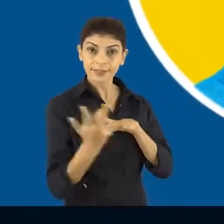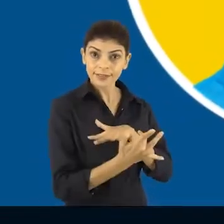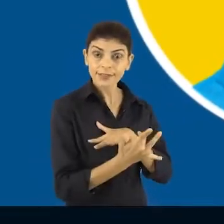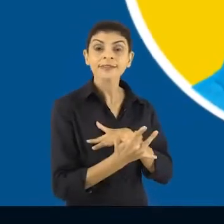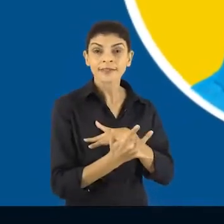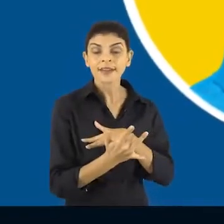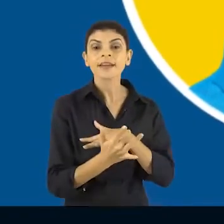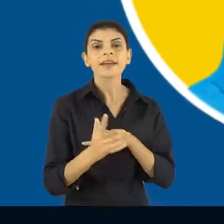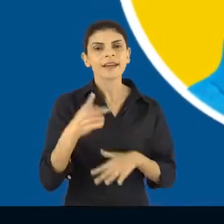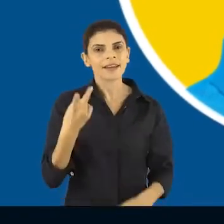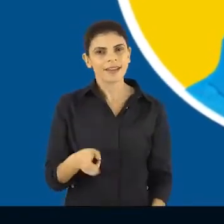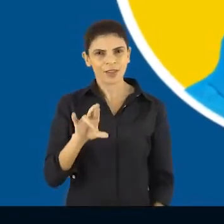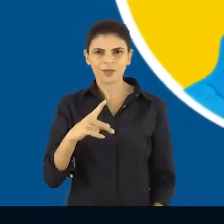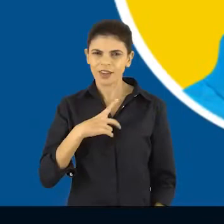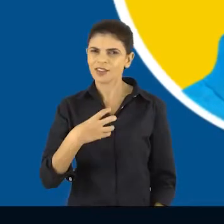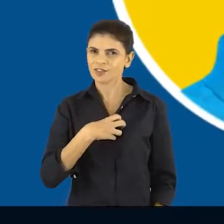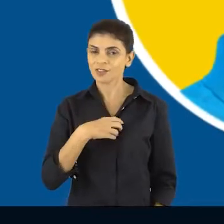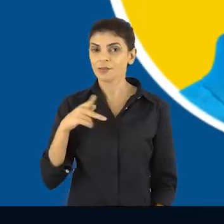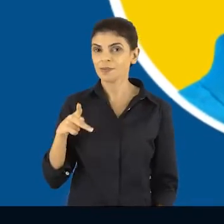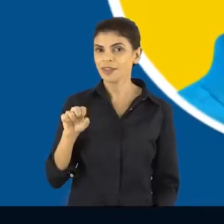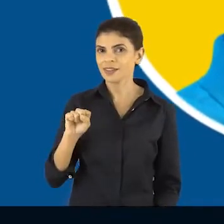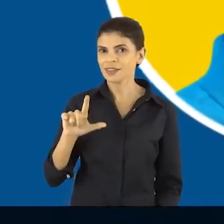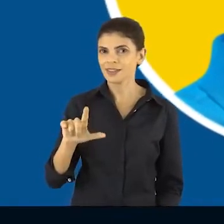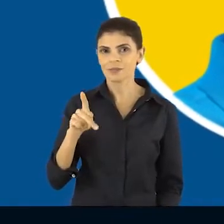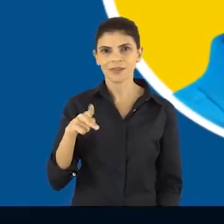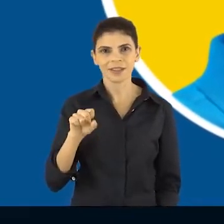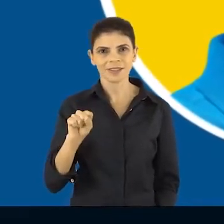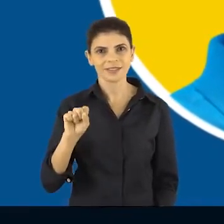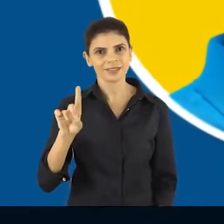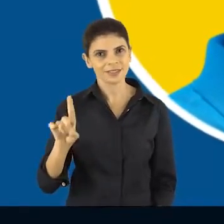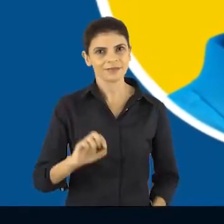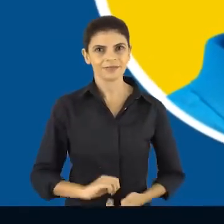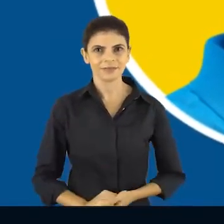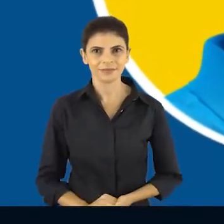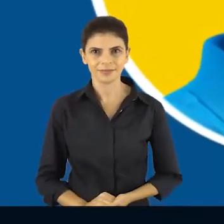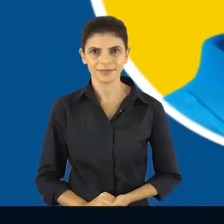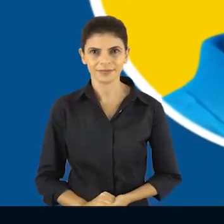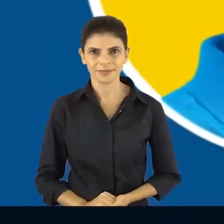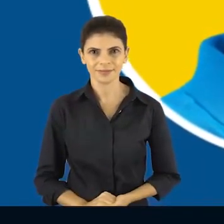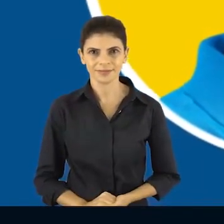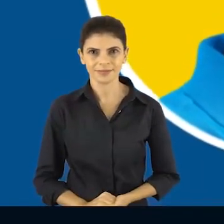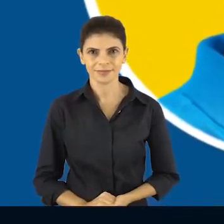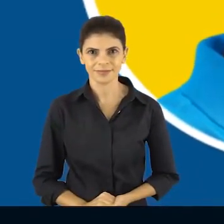Acesse as redes sociais e conheça Luiz Lima. O Rio tem opção. PSL e PSD.